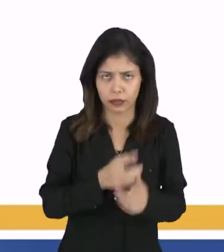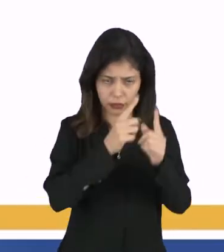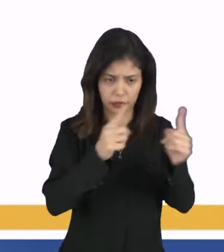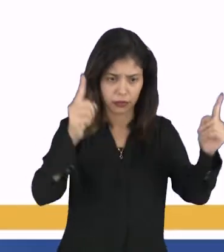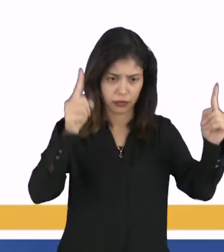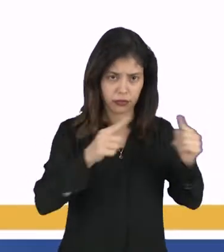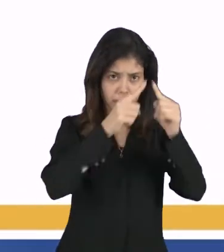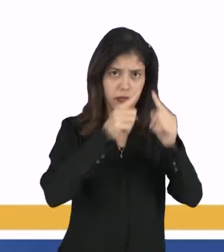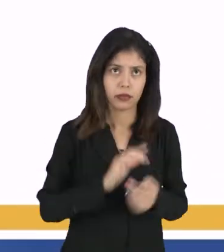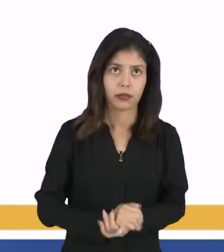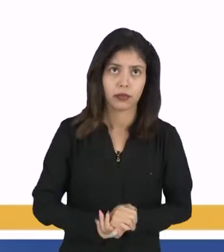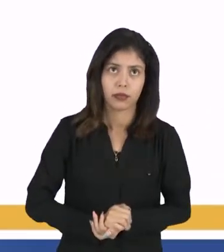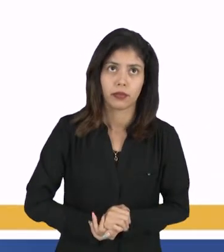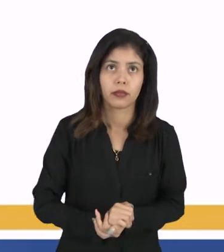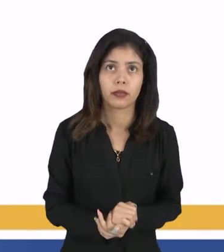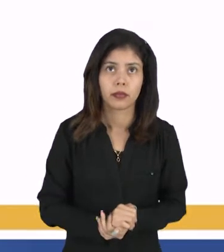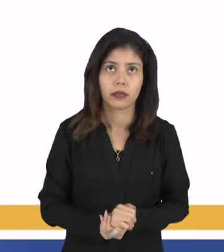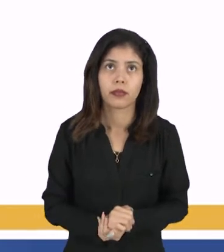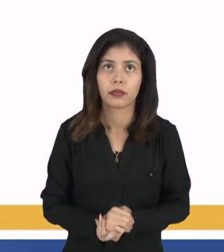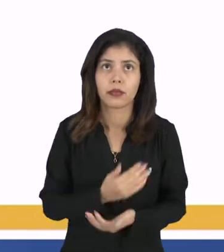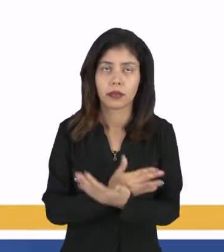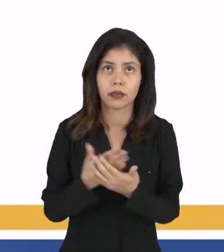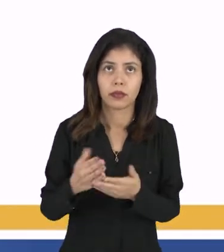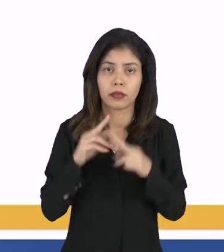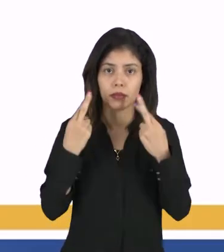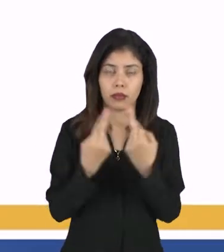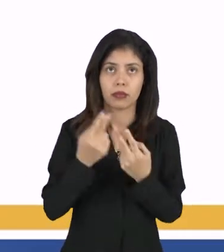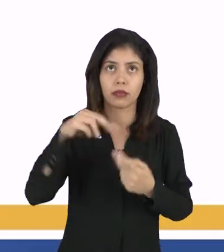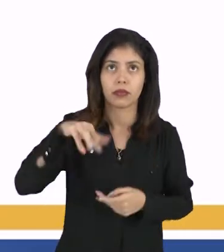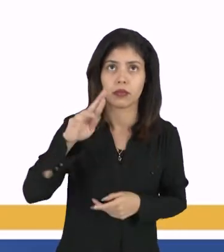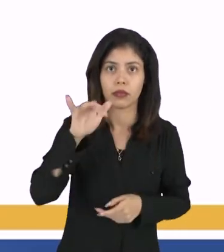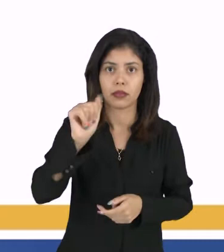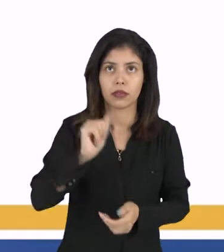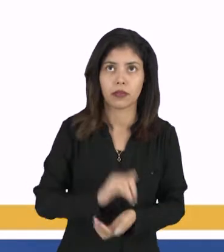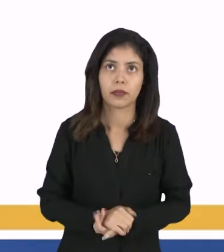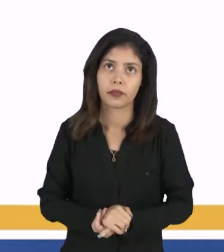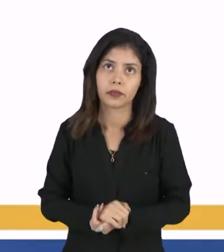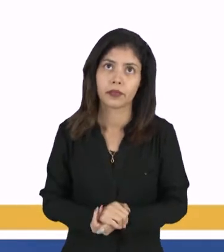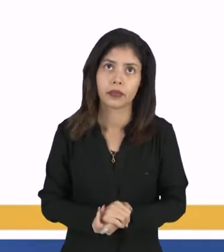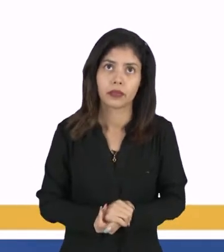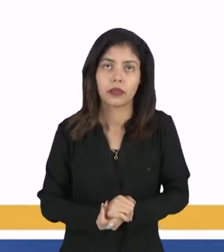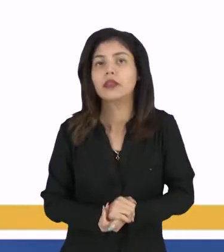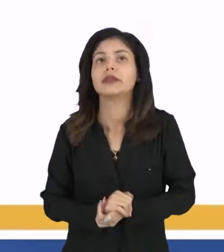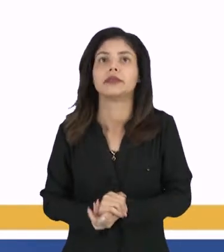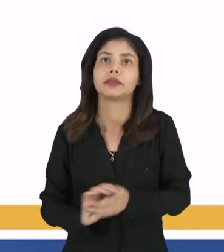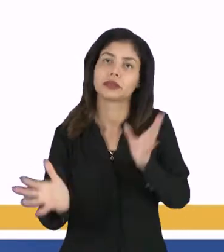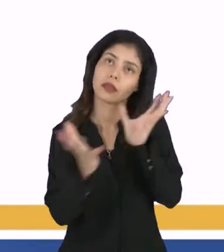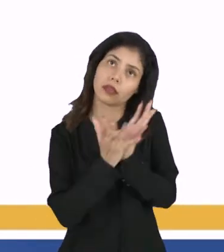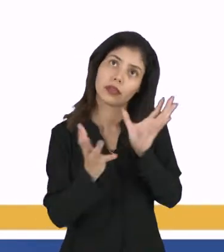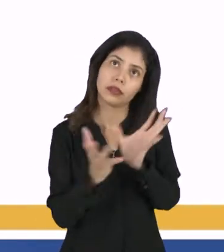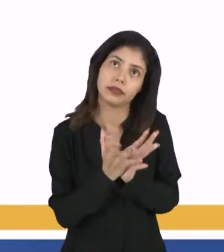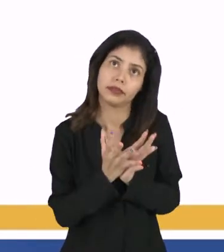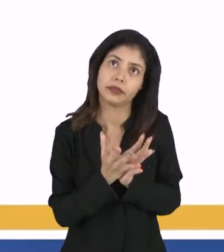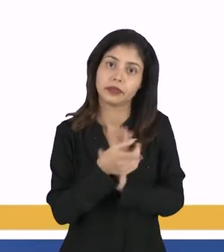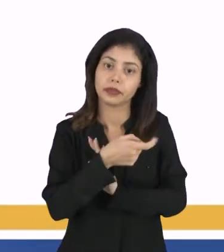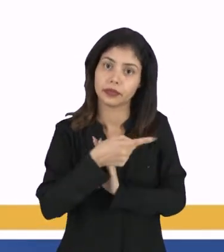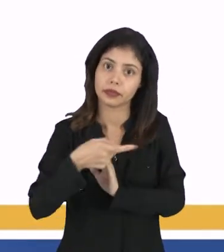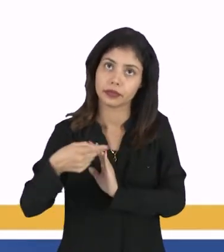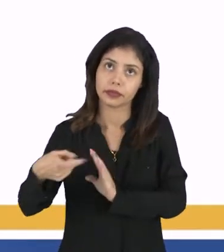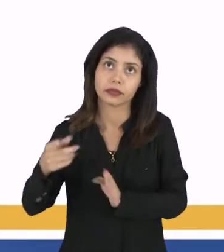os 5 reinos, tá? Vamos começar pelo primeiro reino, né? O reino Monera, tá? Reino Monera é o reino